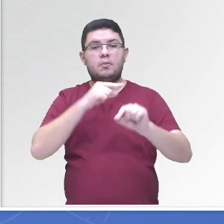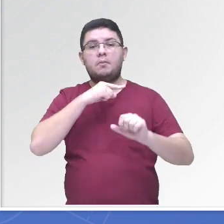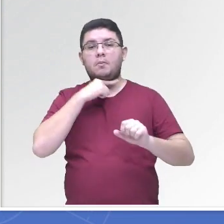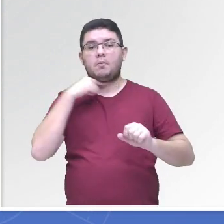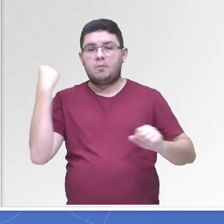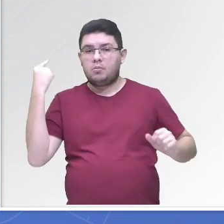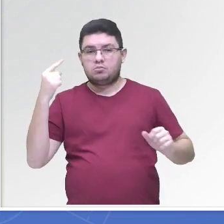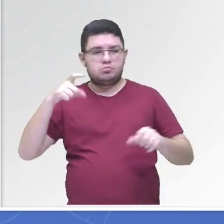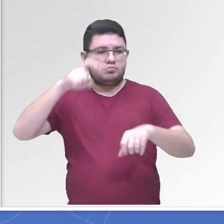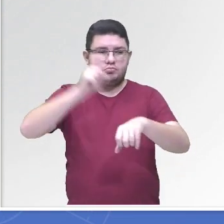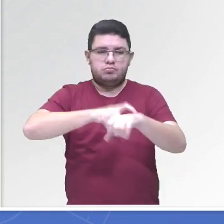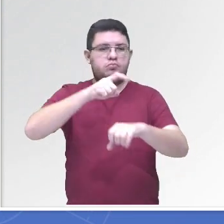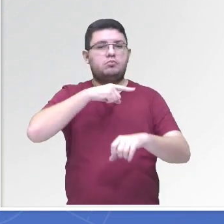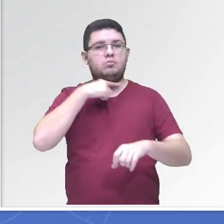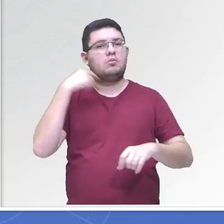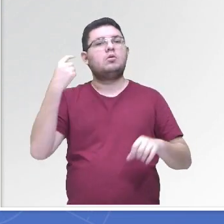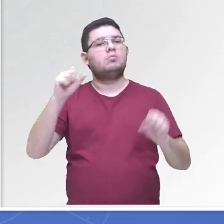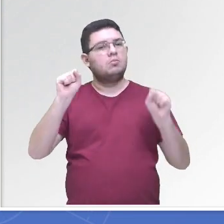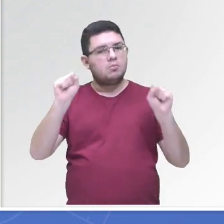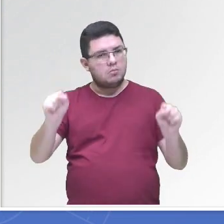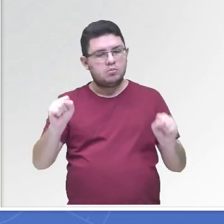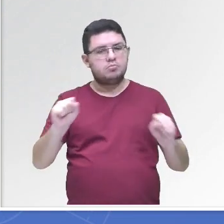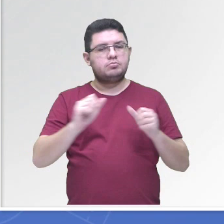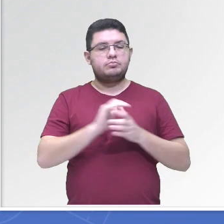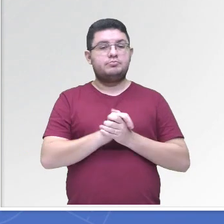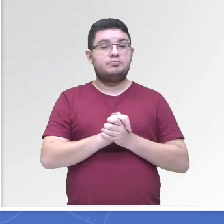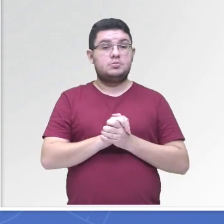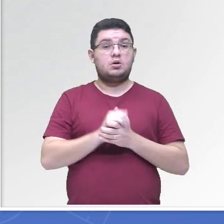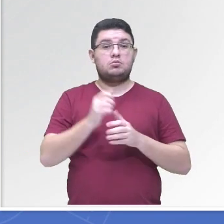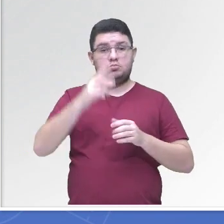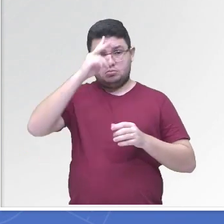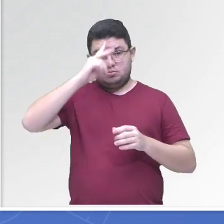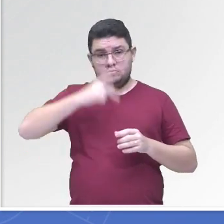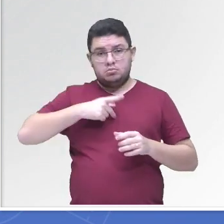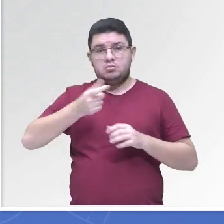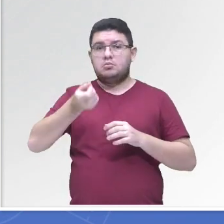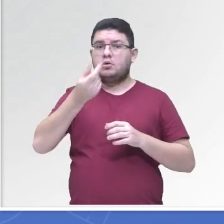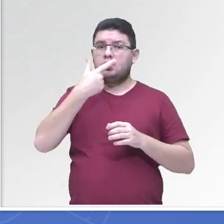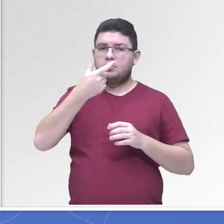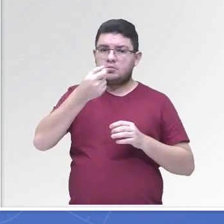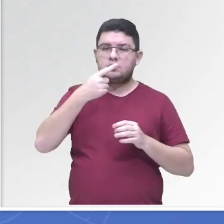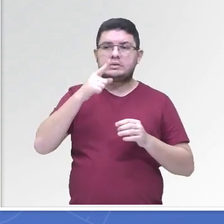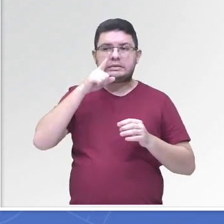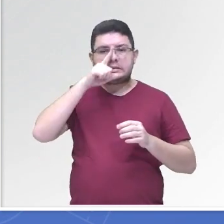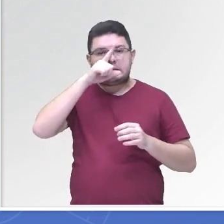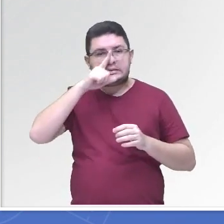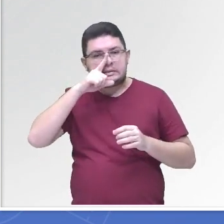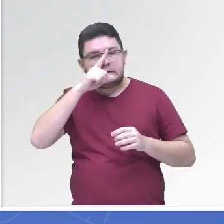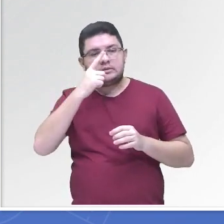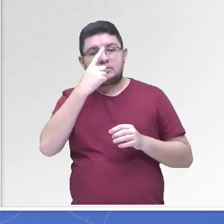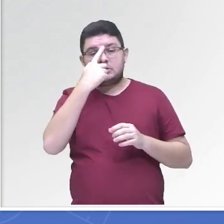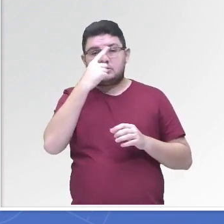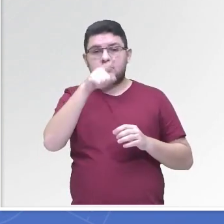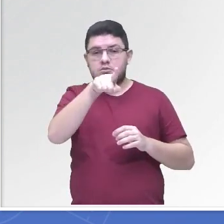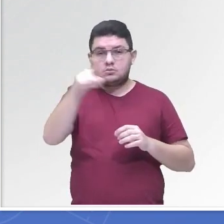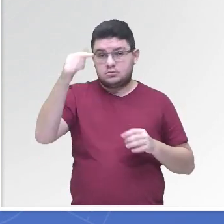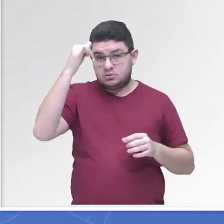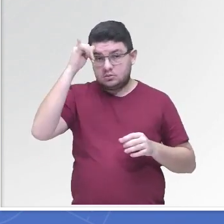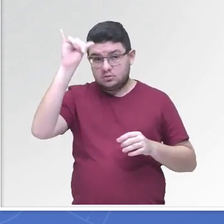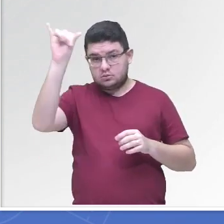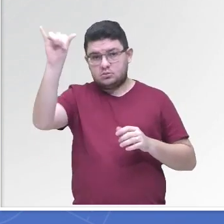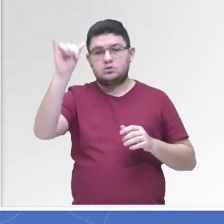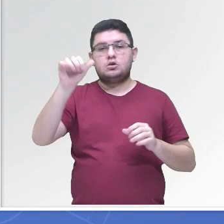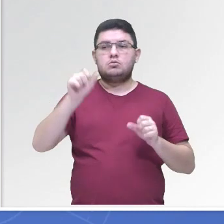morte, tá, gente? Então, a automedicação é algo perigoso. Não faça. Procure